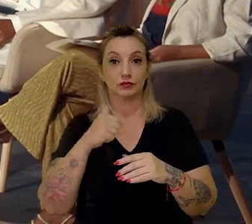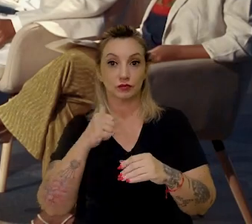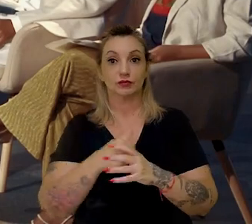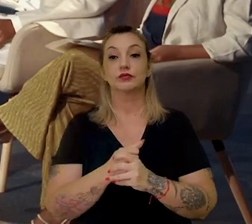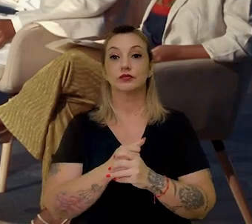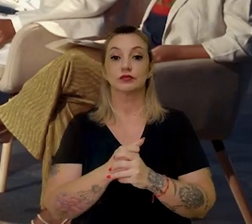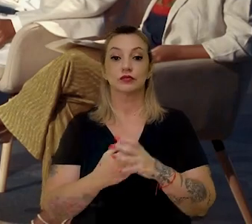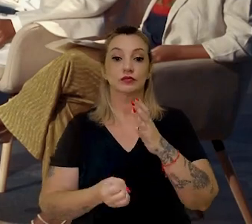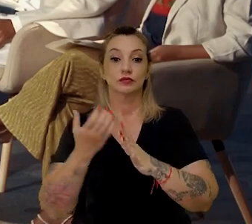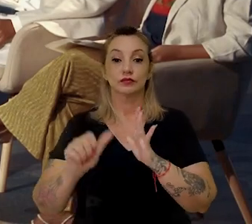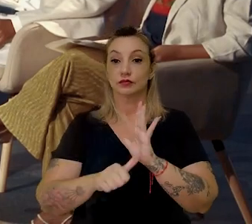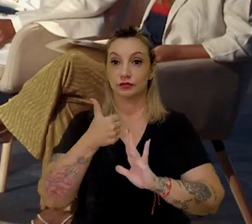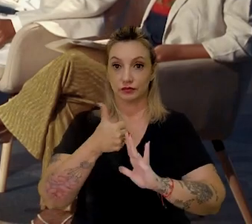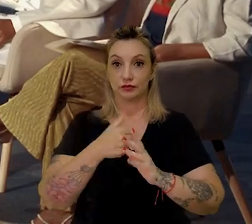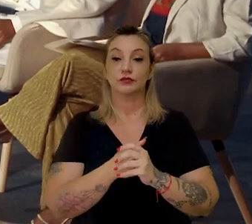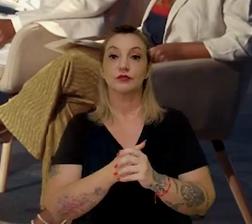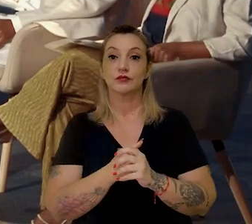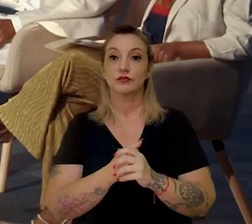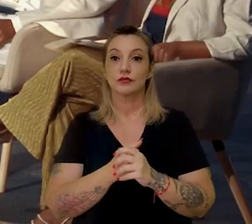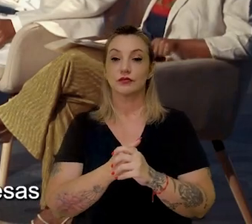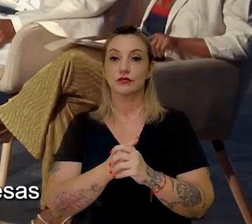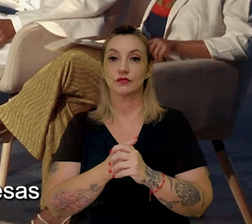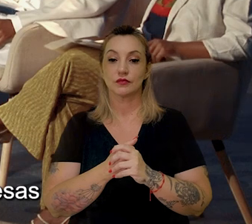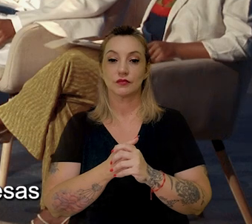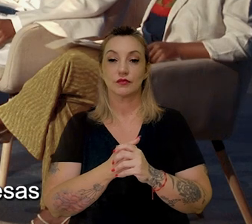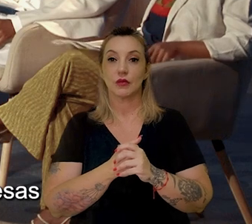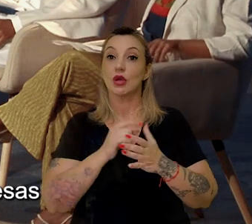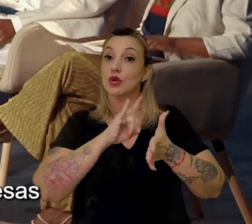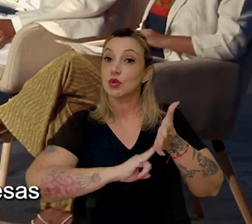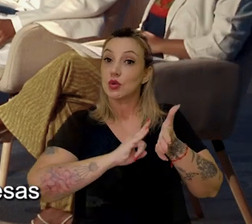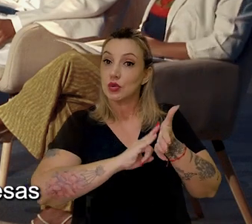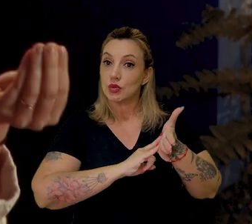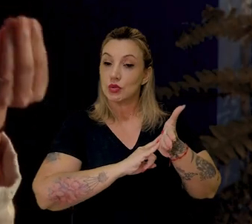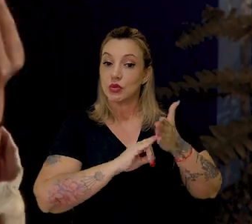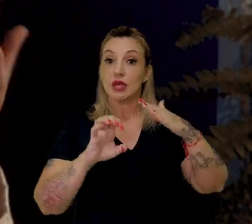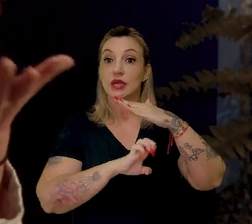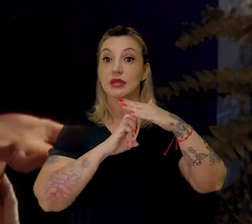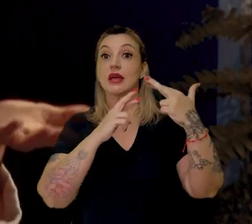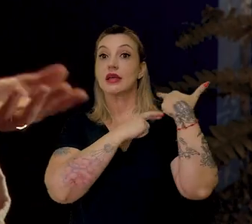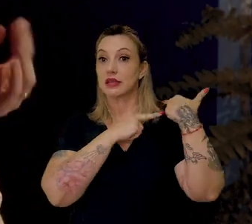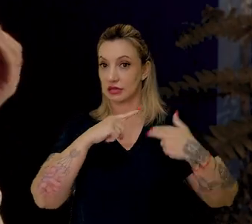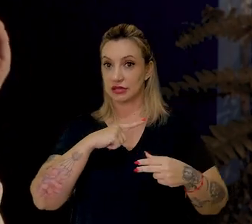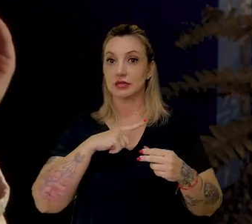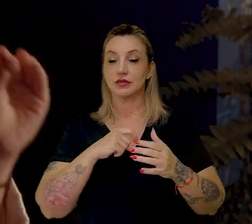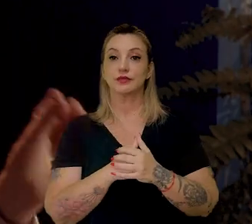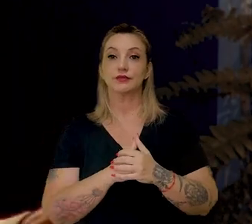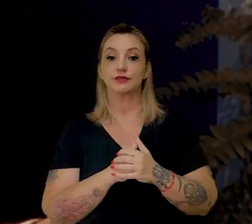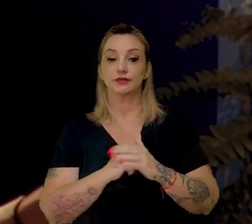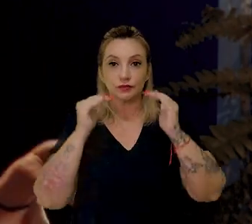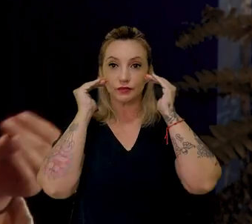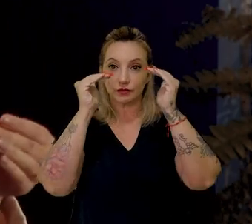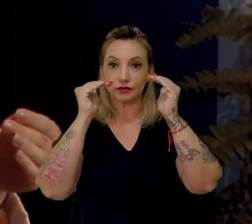foi lançado pela primeira vez eh um documento que se fala que as empresas TM a responsabilidade de